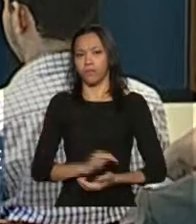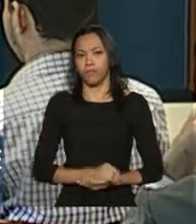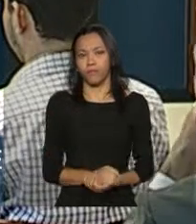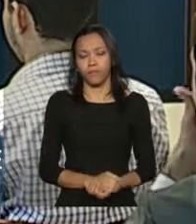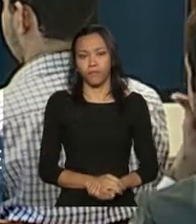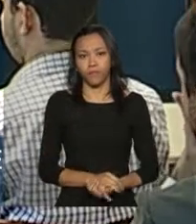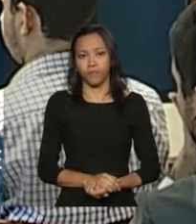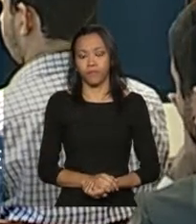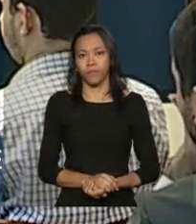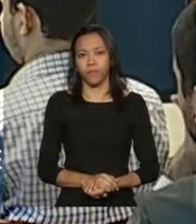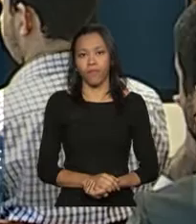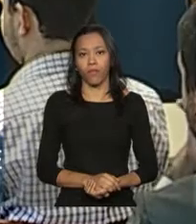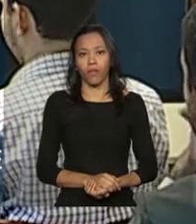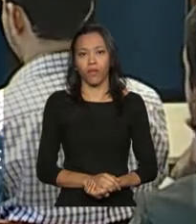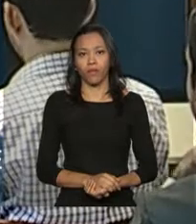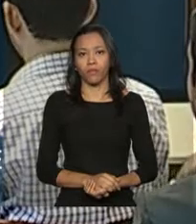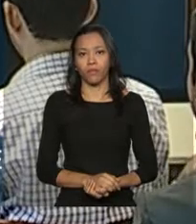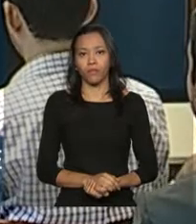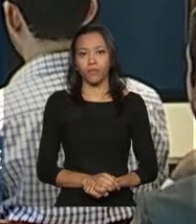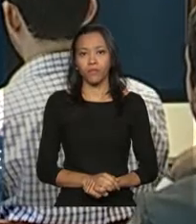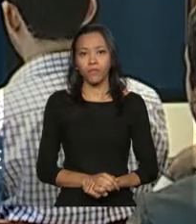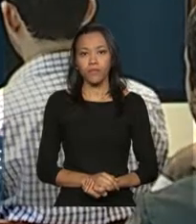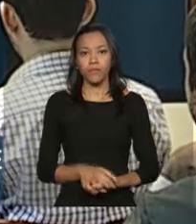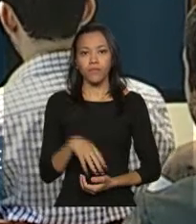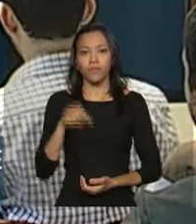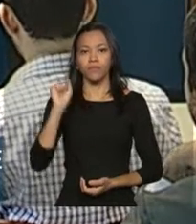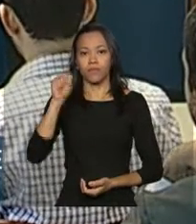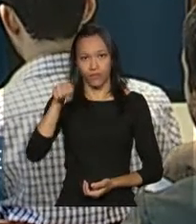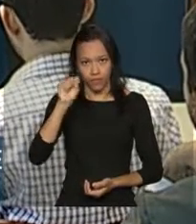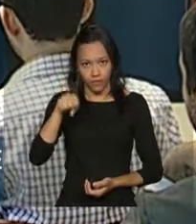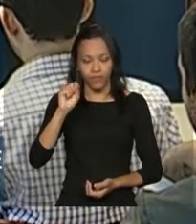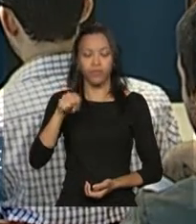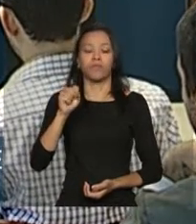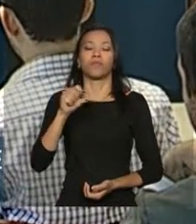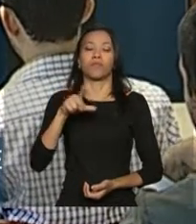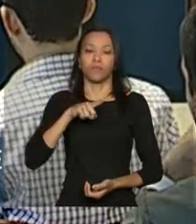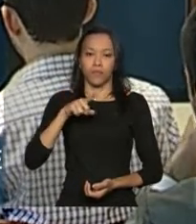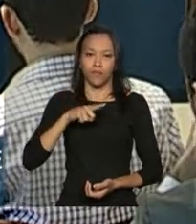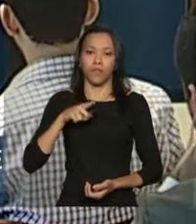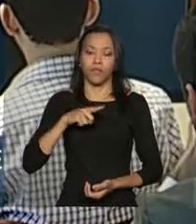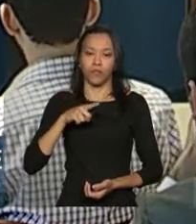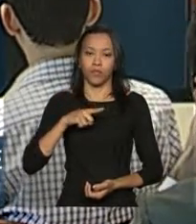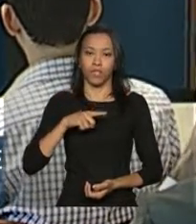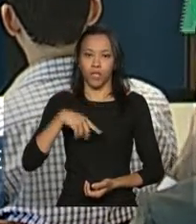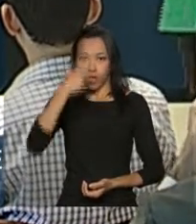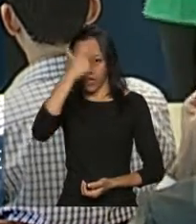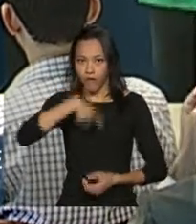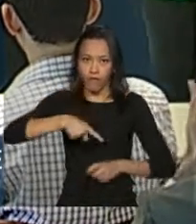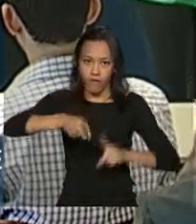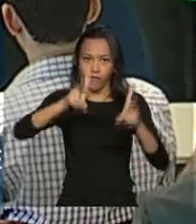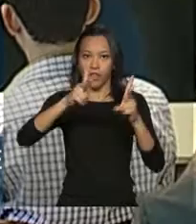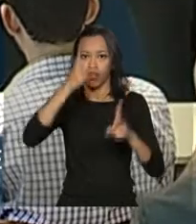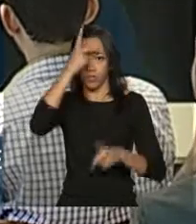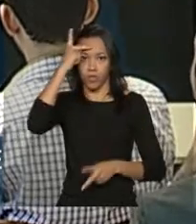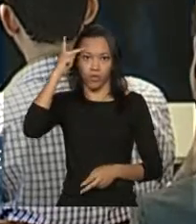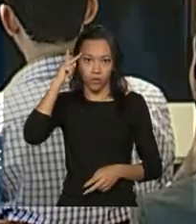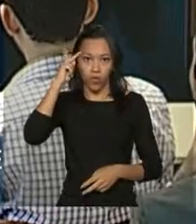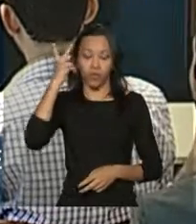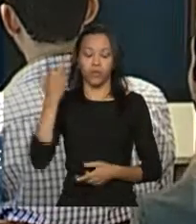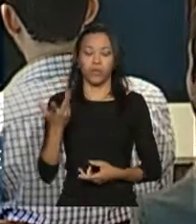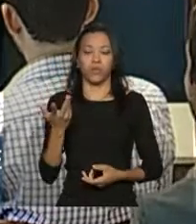importantes. Sim, nós temos referências de que o tráfico de pessoas é o terceiro